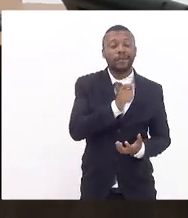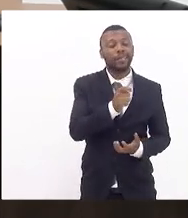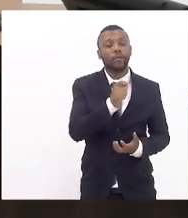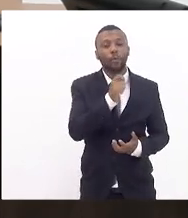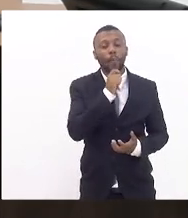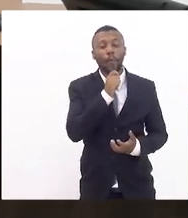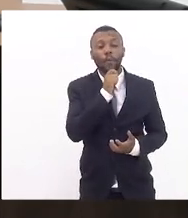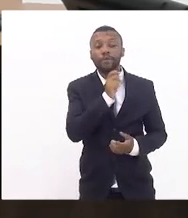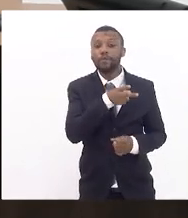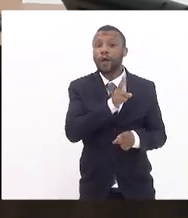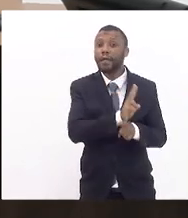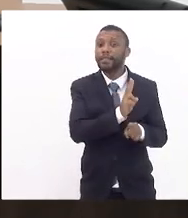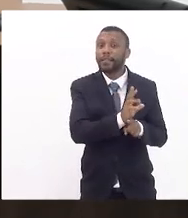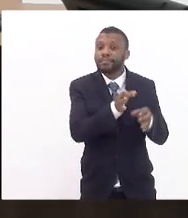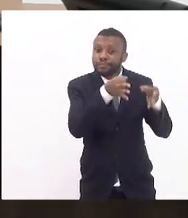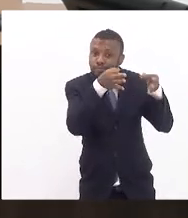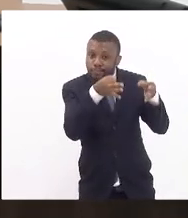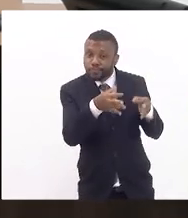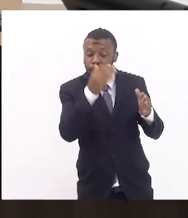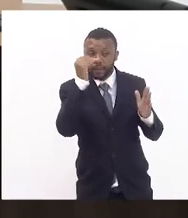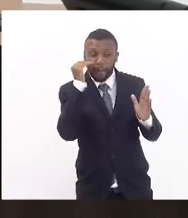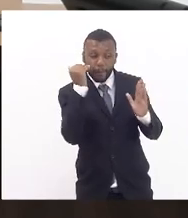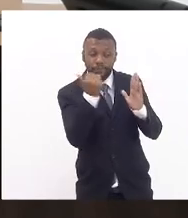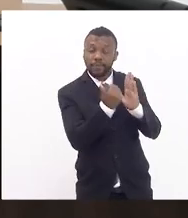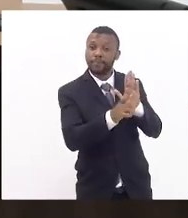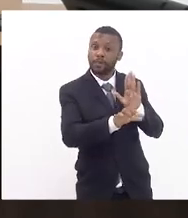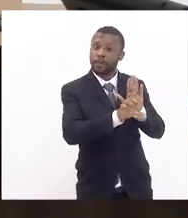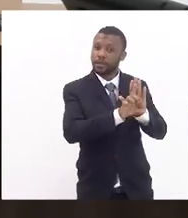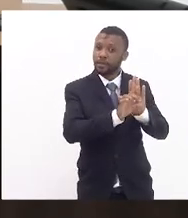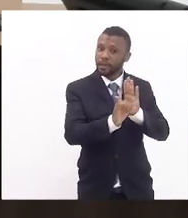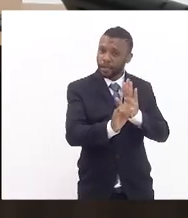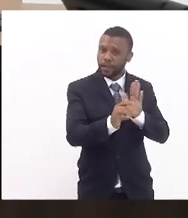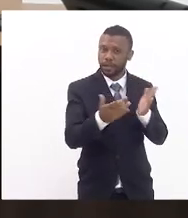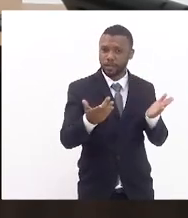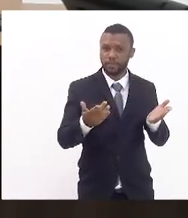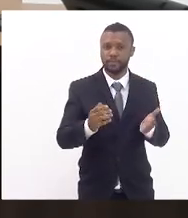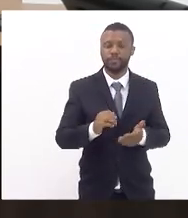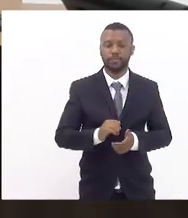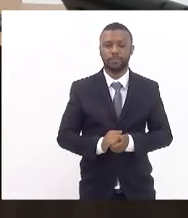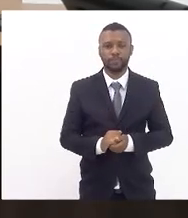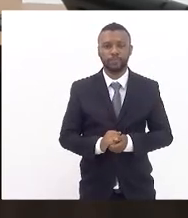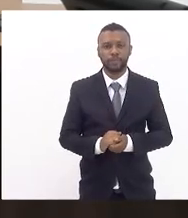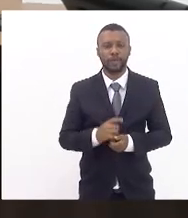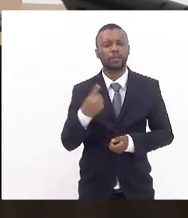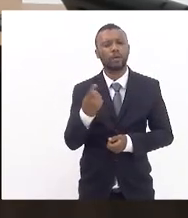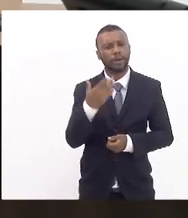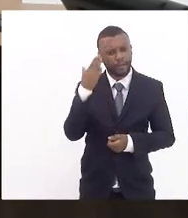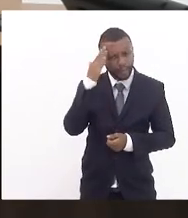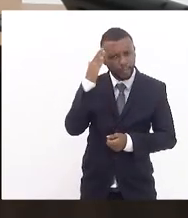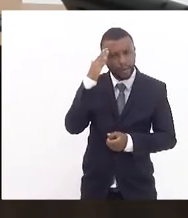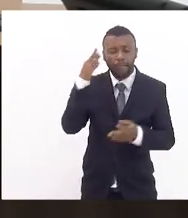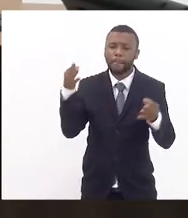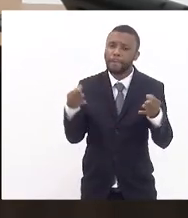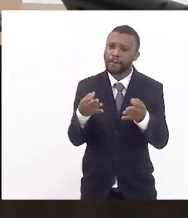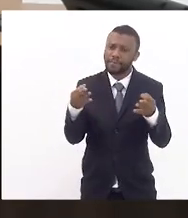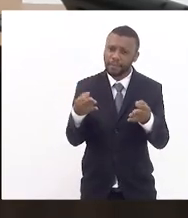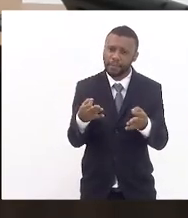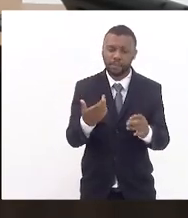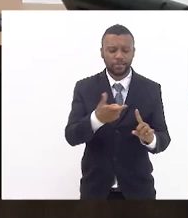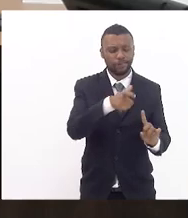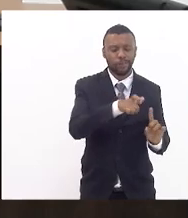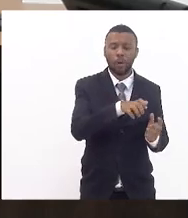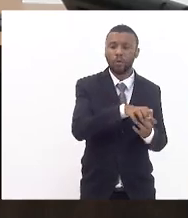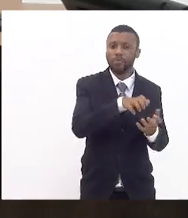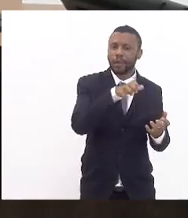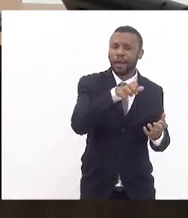o seu atendimento como está previsto em lei, deputada Marta Rocha. Sabemos perfeitamente a dificuldade que a